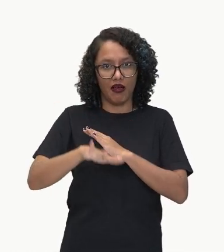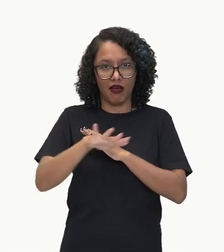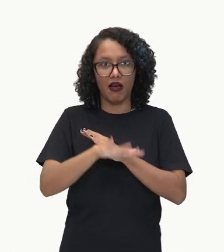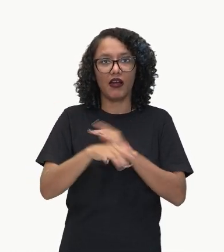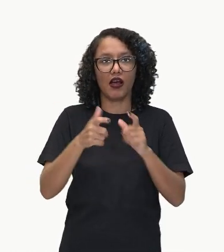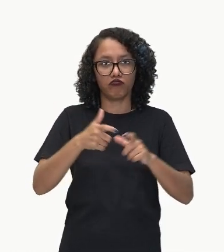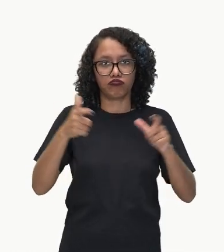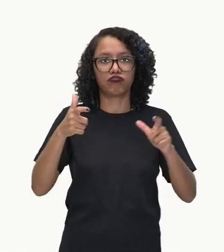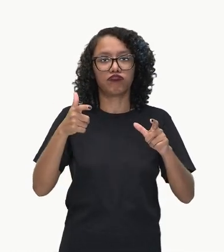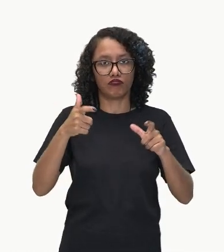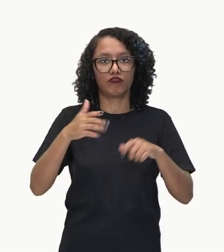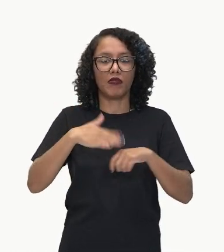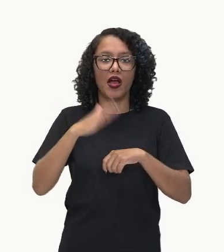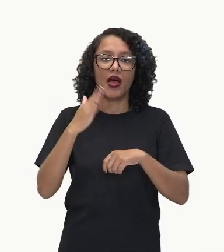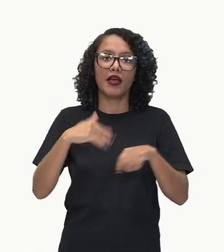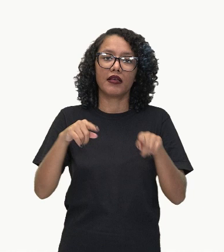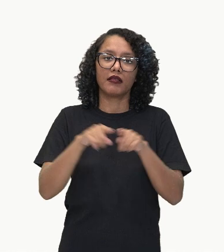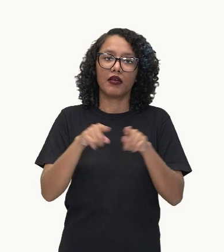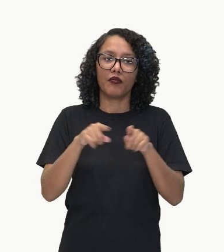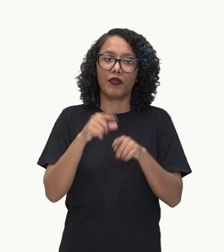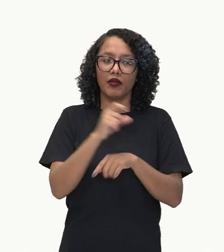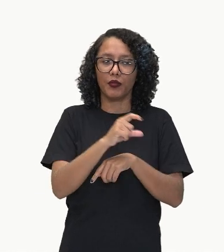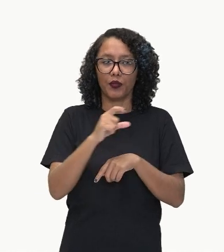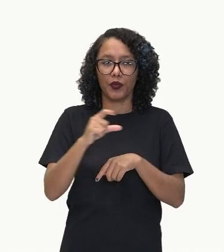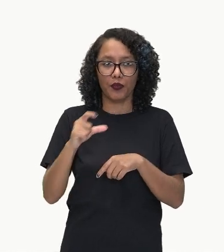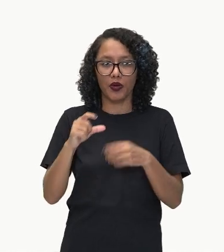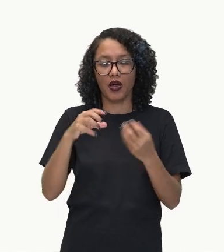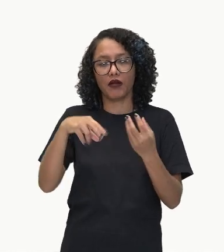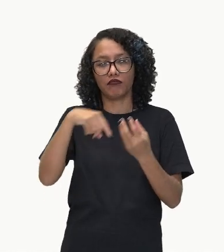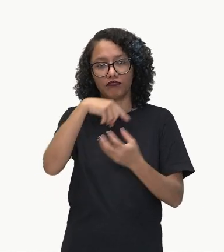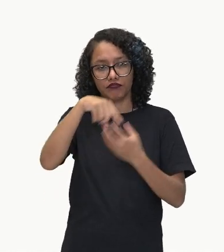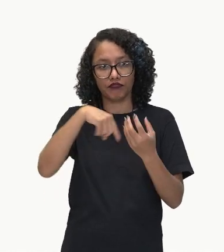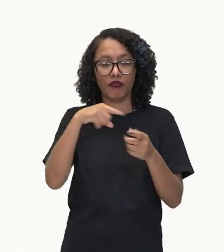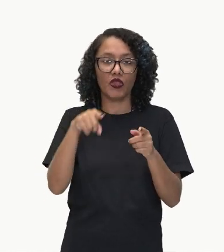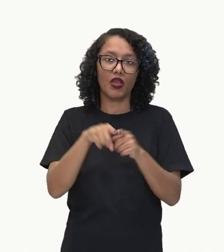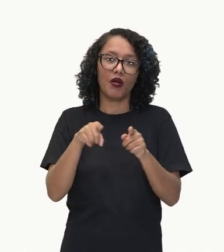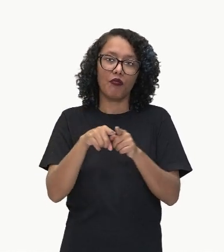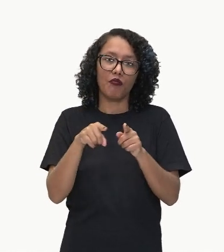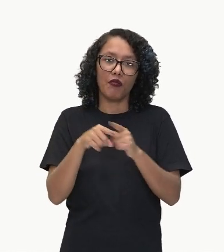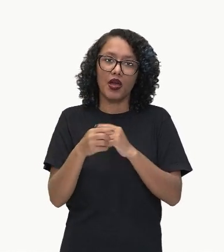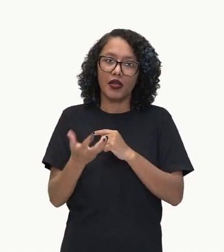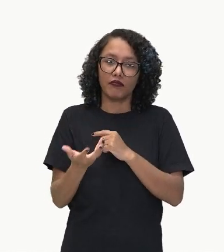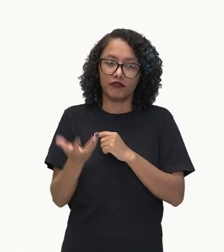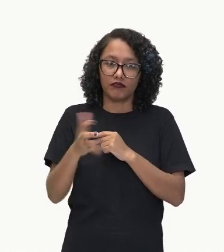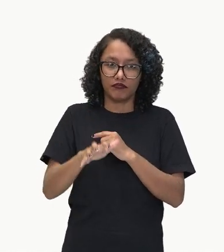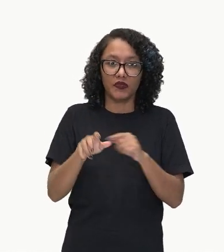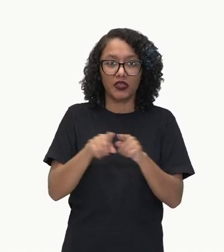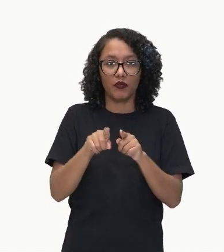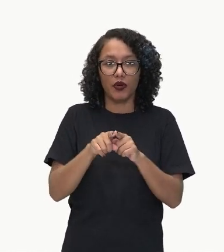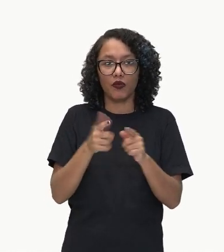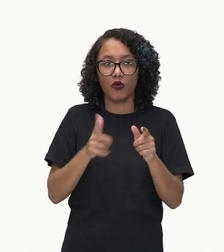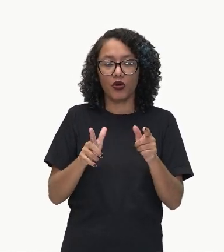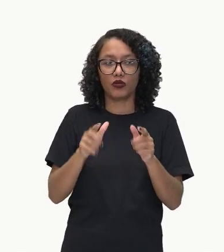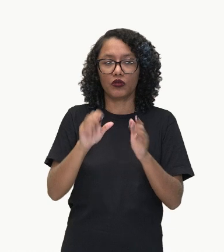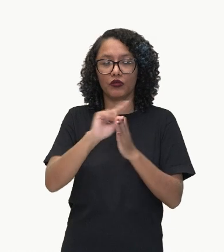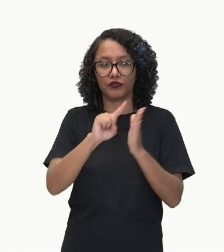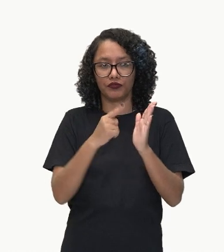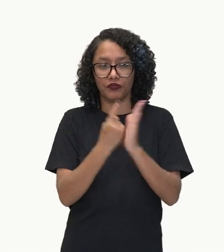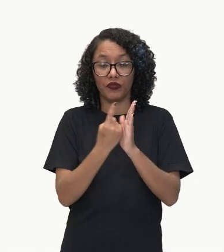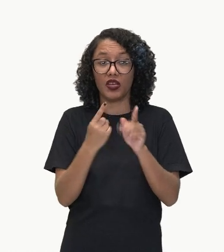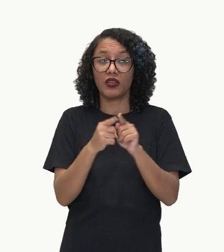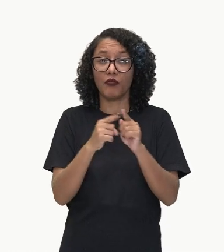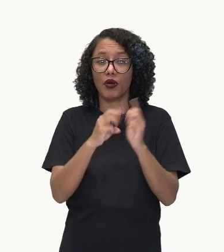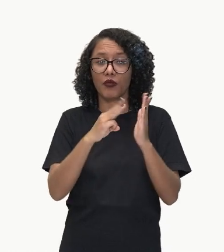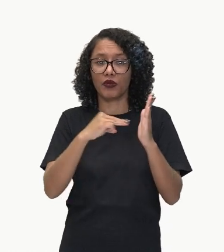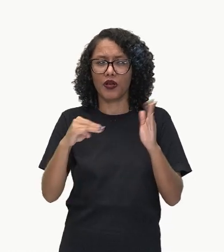região, Nepal, Butão, Bangladesh, Sri Lanka e temos também as Maldivas, mas as